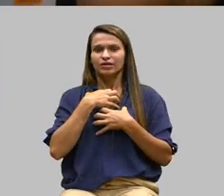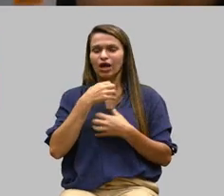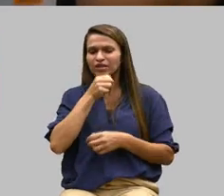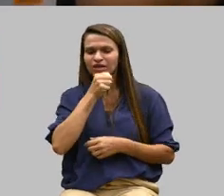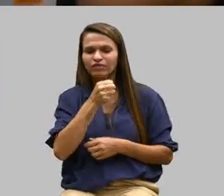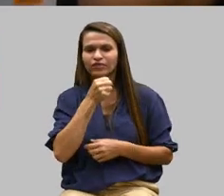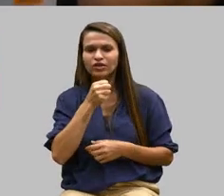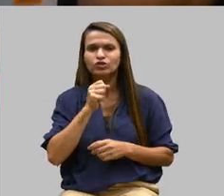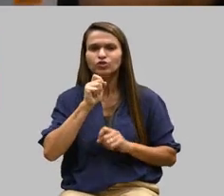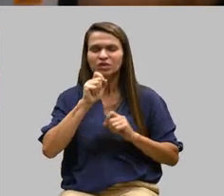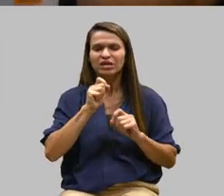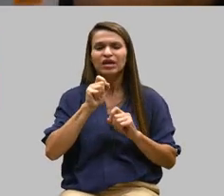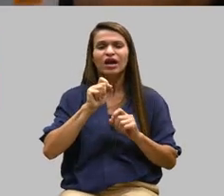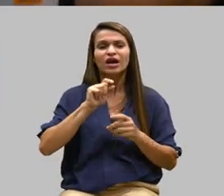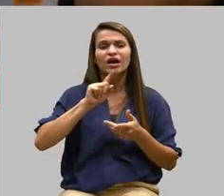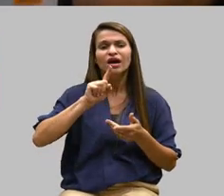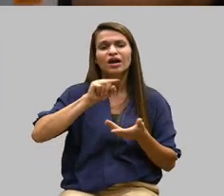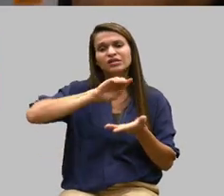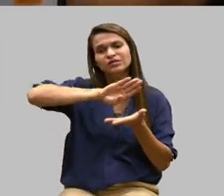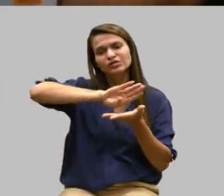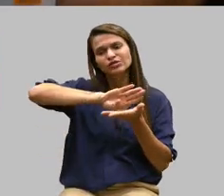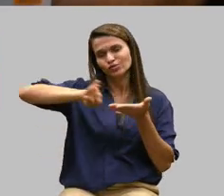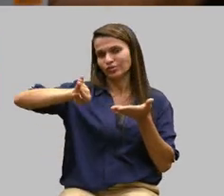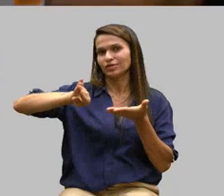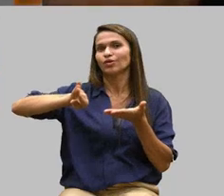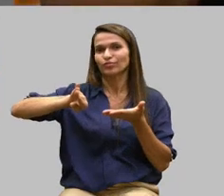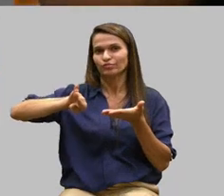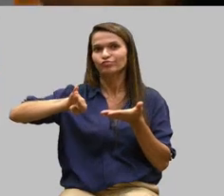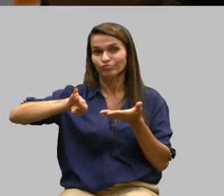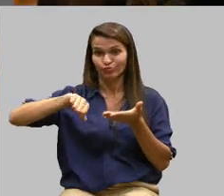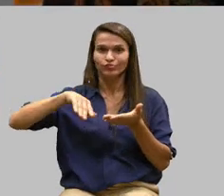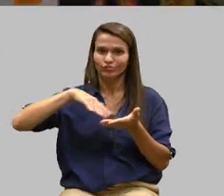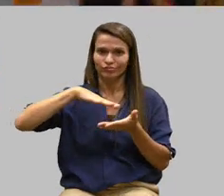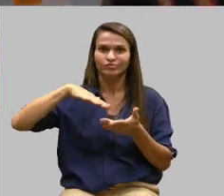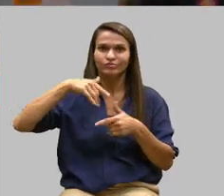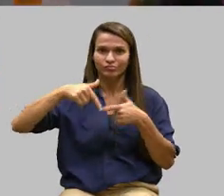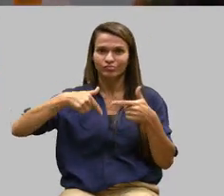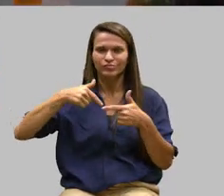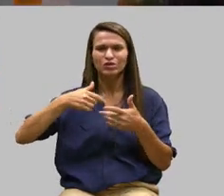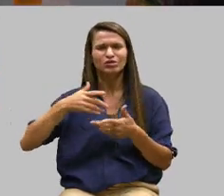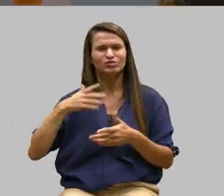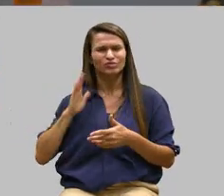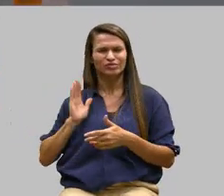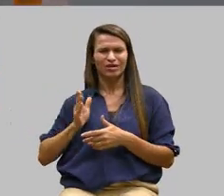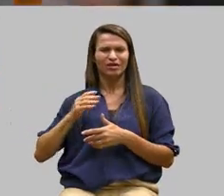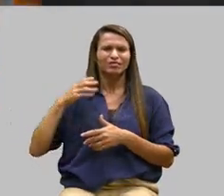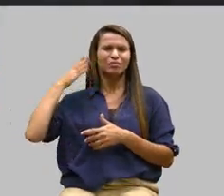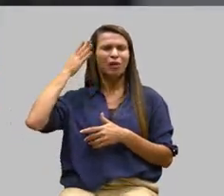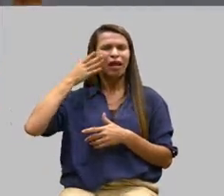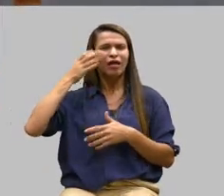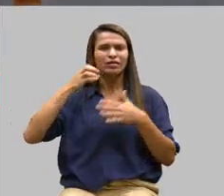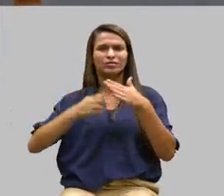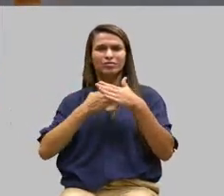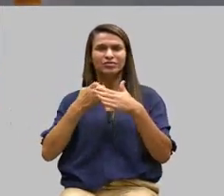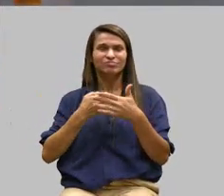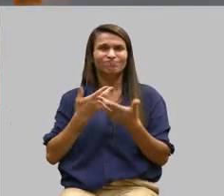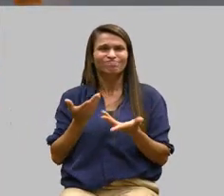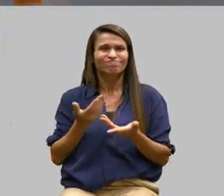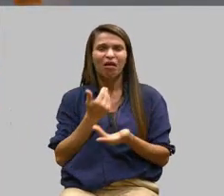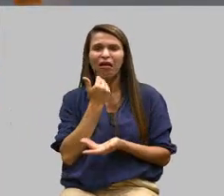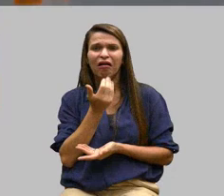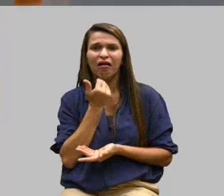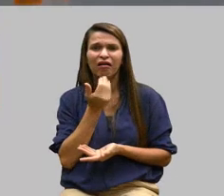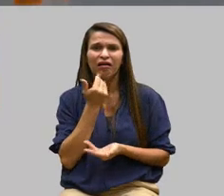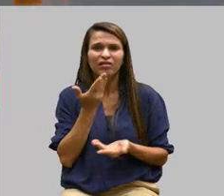o que que é essa exclusão E aí eu falei poxa tanta palestra que eu dei empresas não valeu para nada as